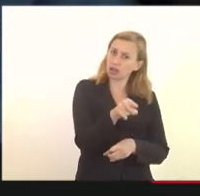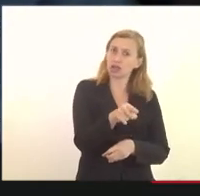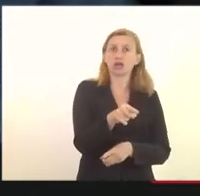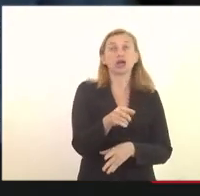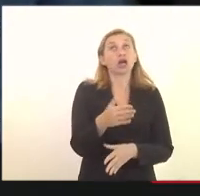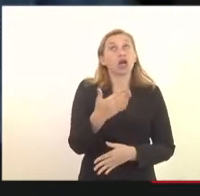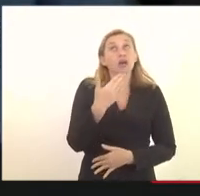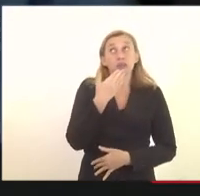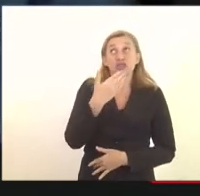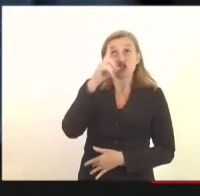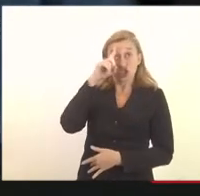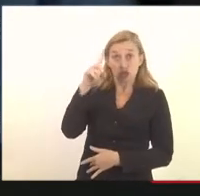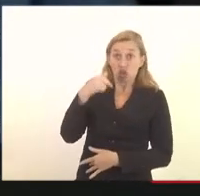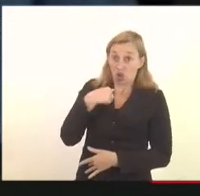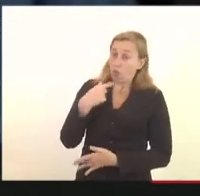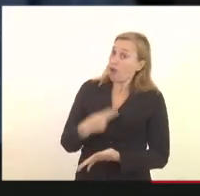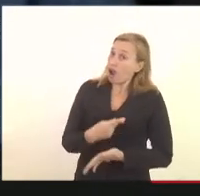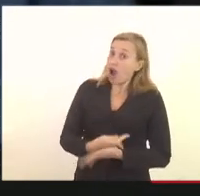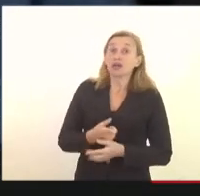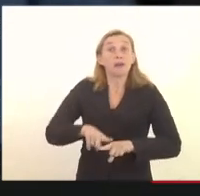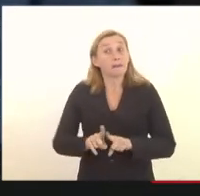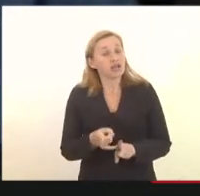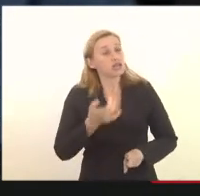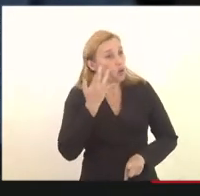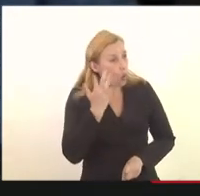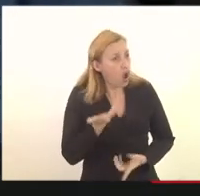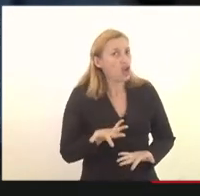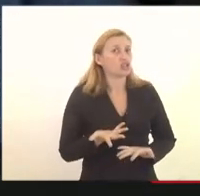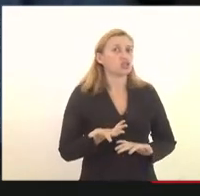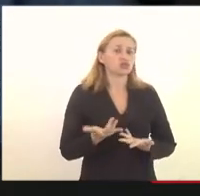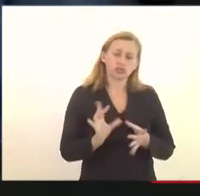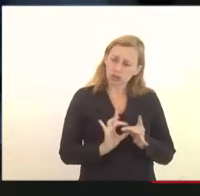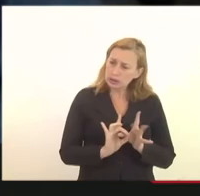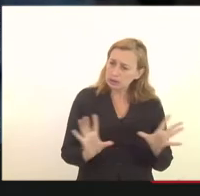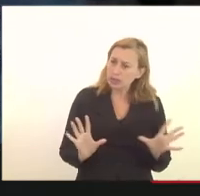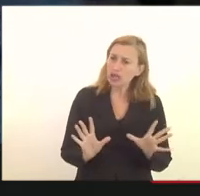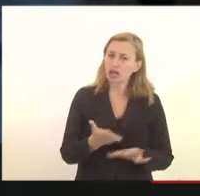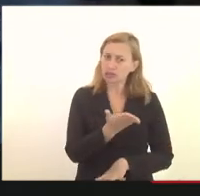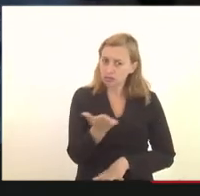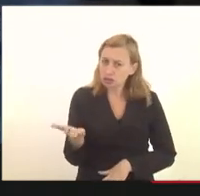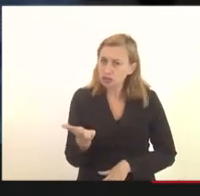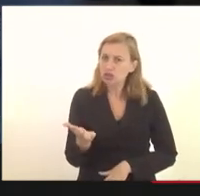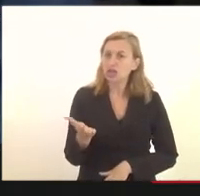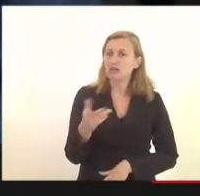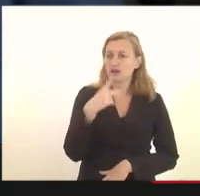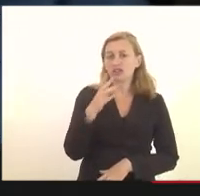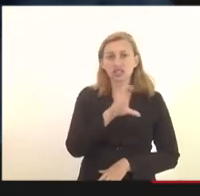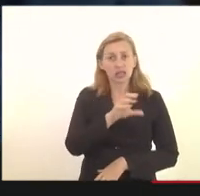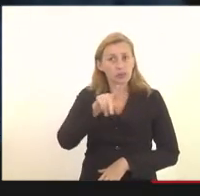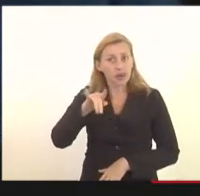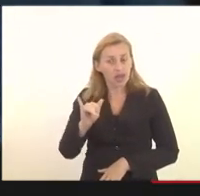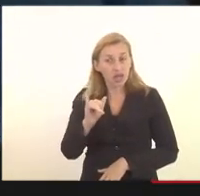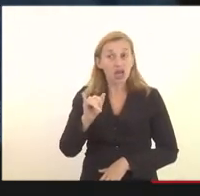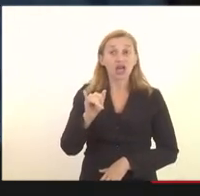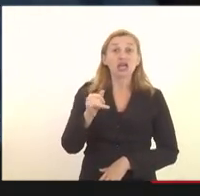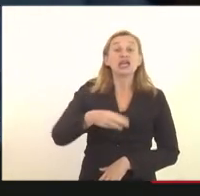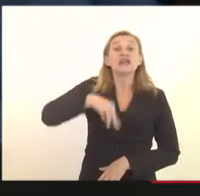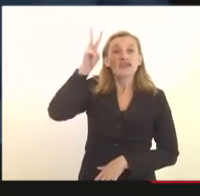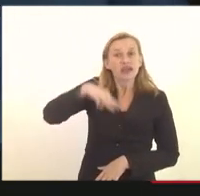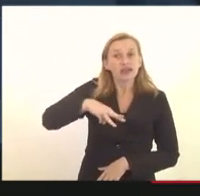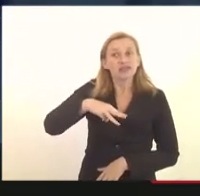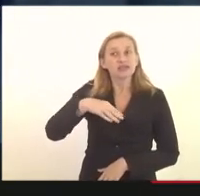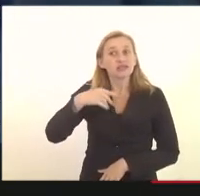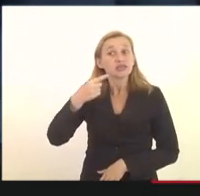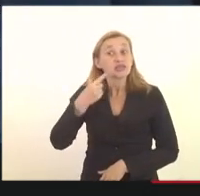errado. Mas acho que o parecer, eu gostaria que ficasse disponível, já que está no arquivo da CPI, a quem se interessar por